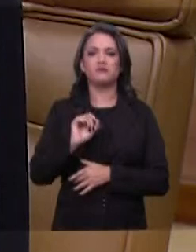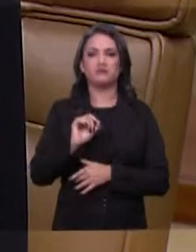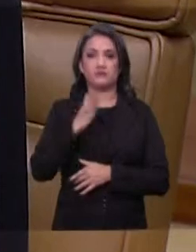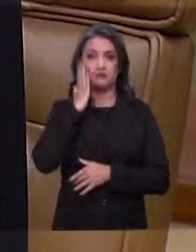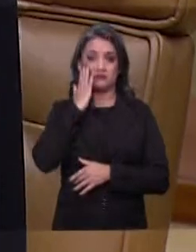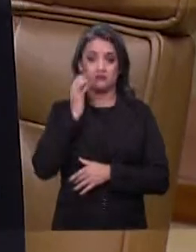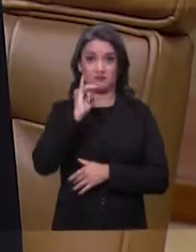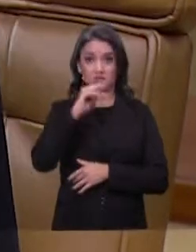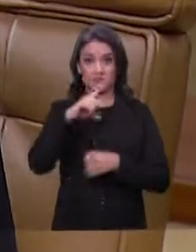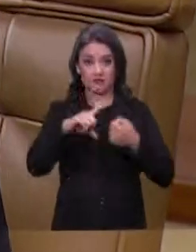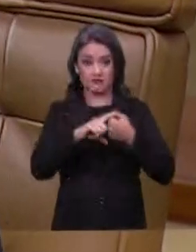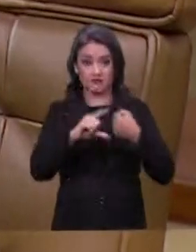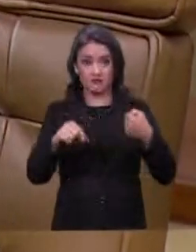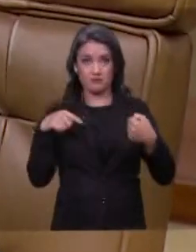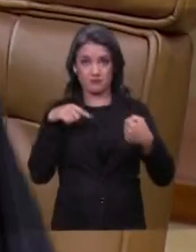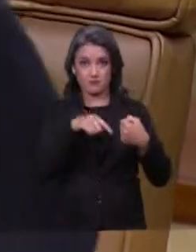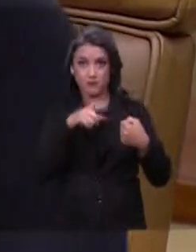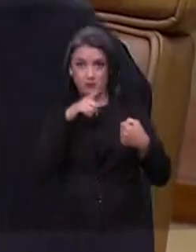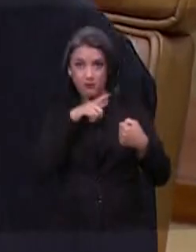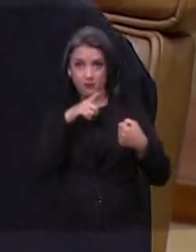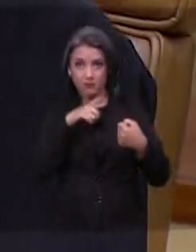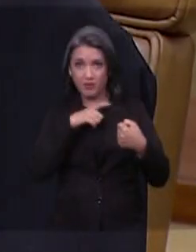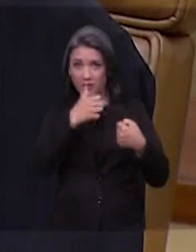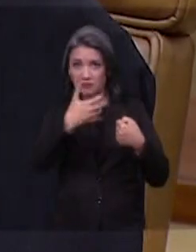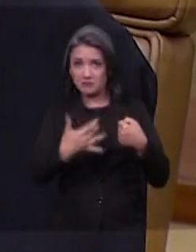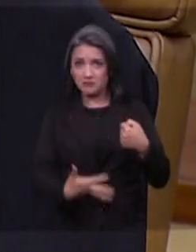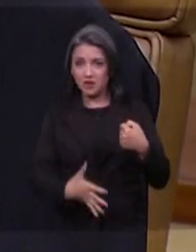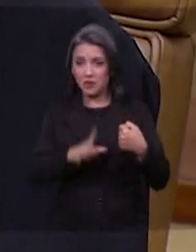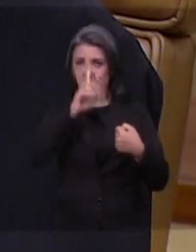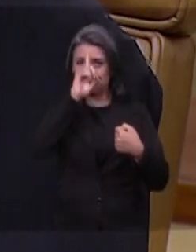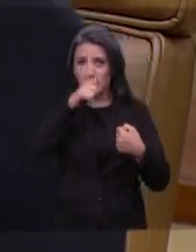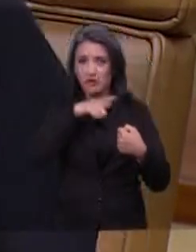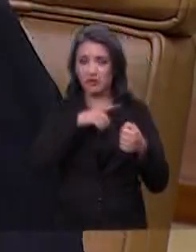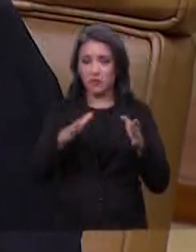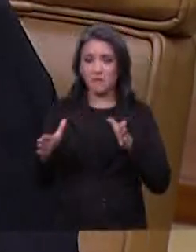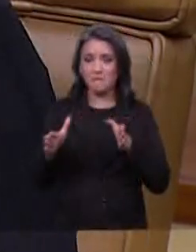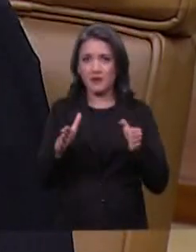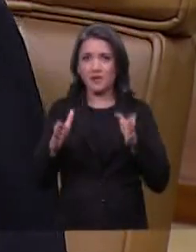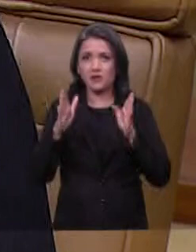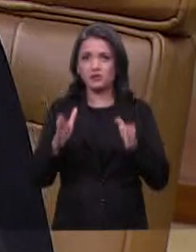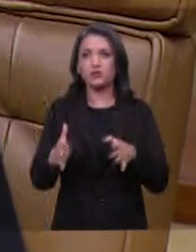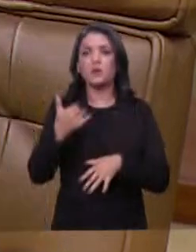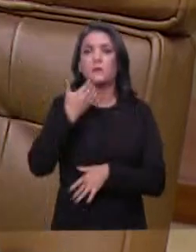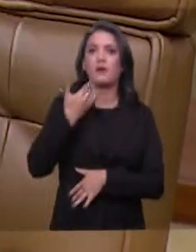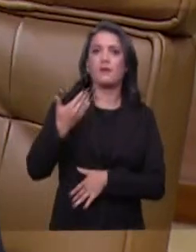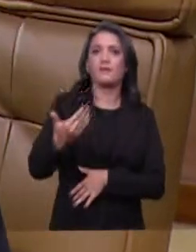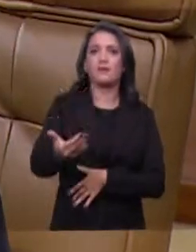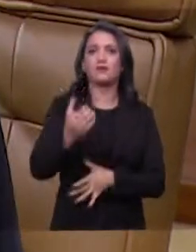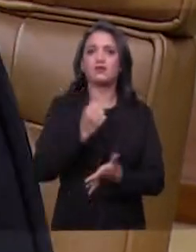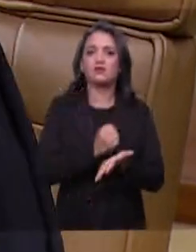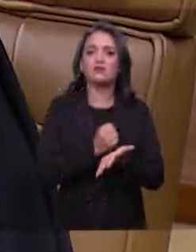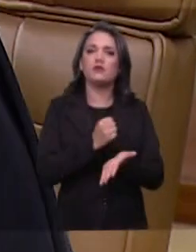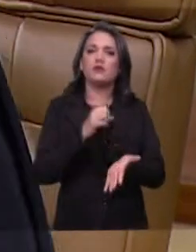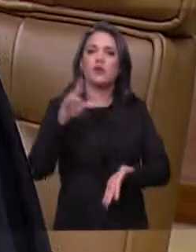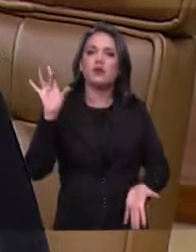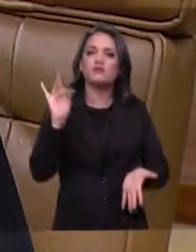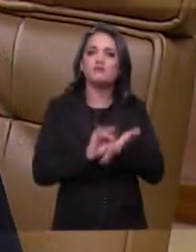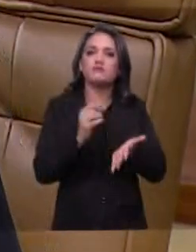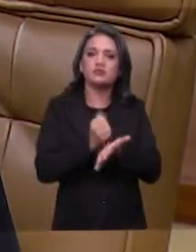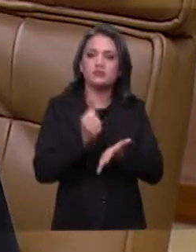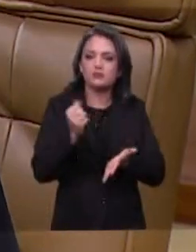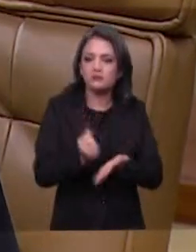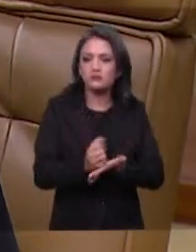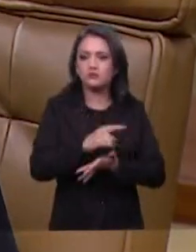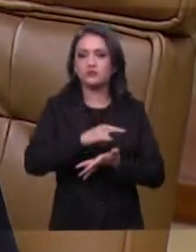dispositivo impugnado, ao estabelecer prazo para o protocolo dos pedidos de certificação de conhecimento e